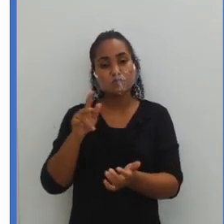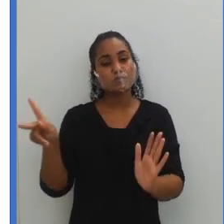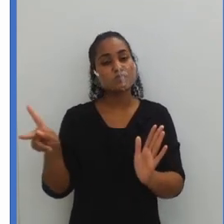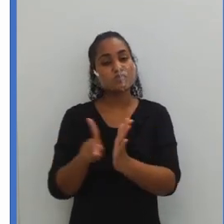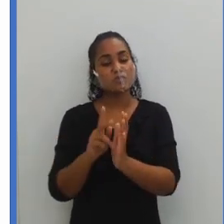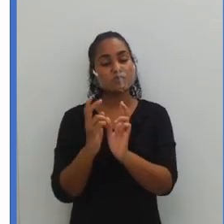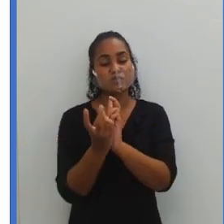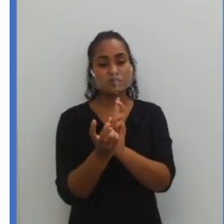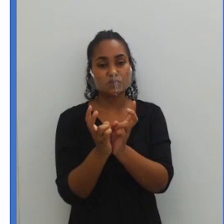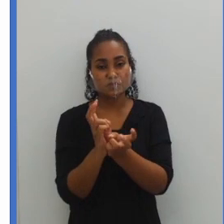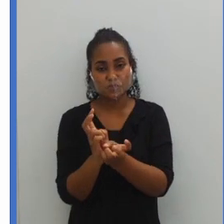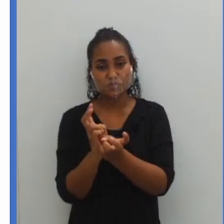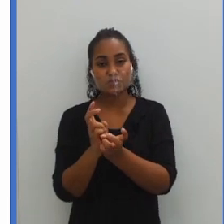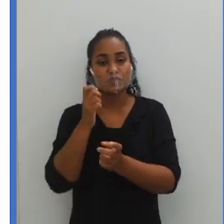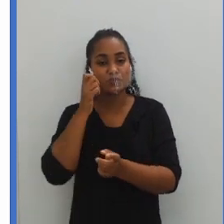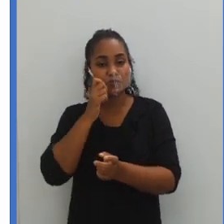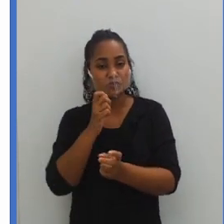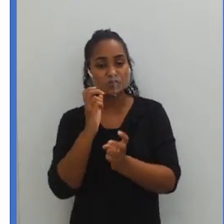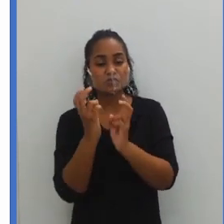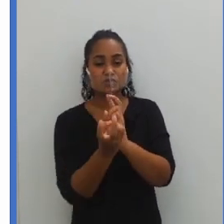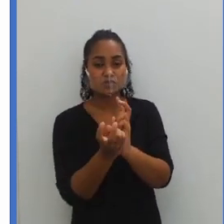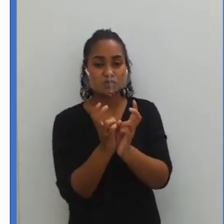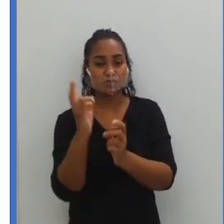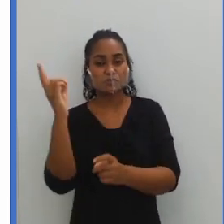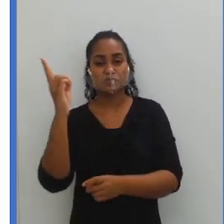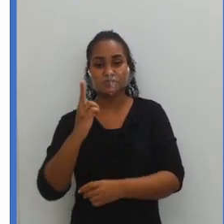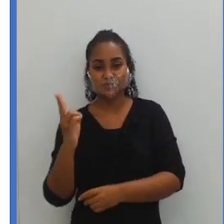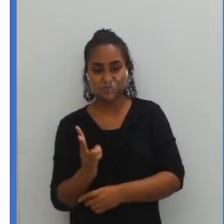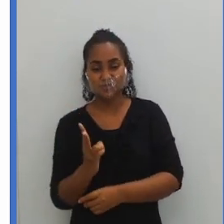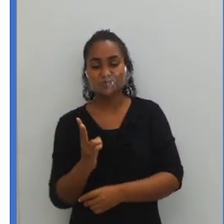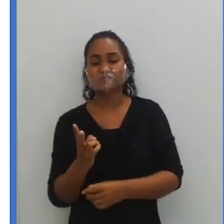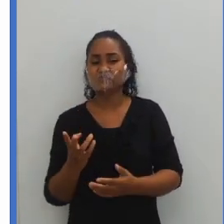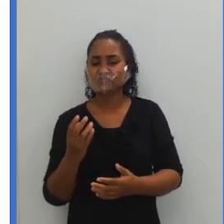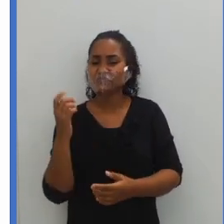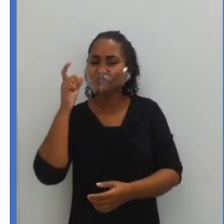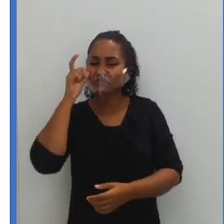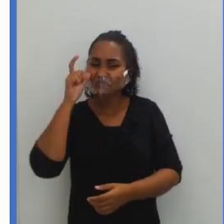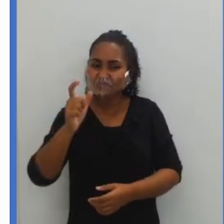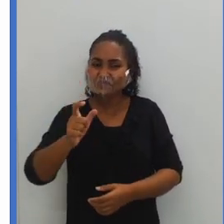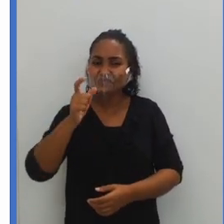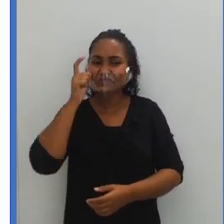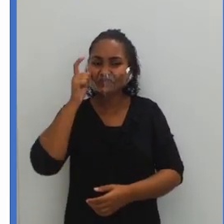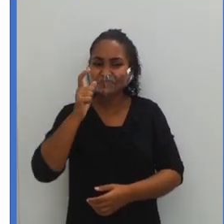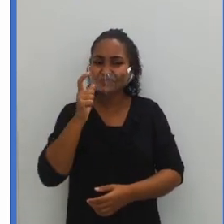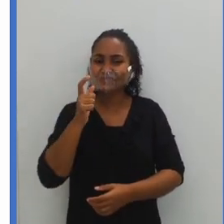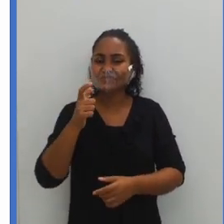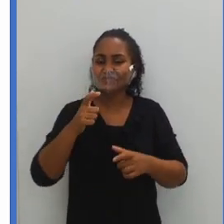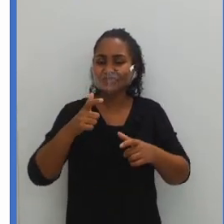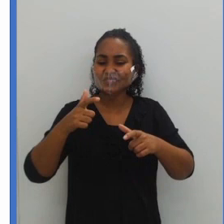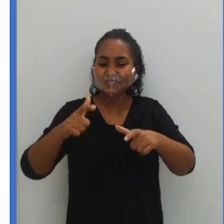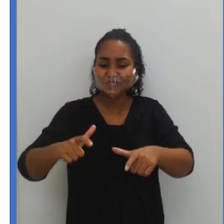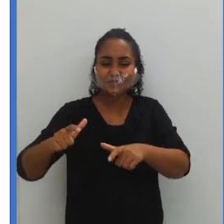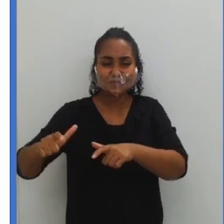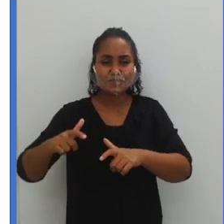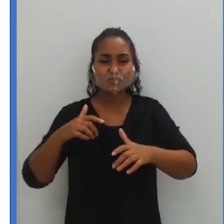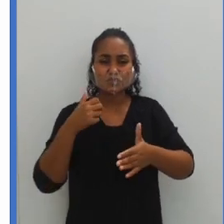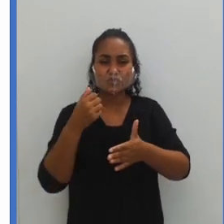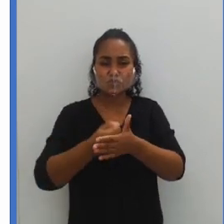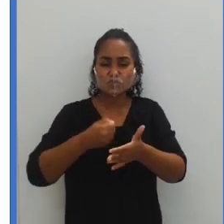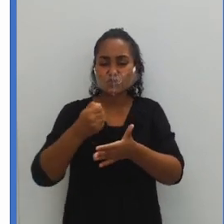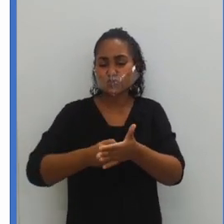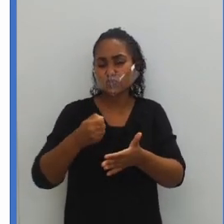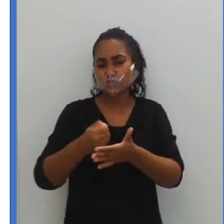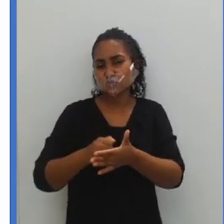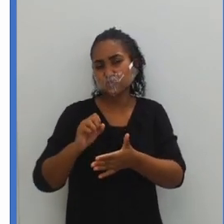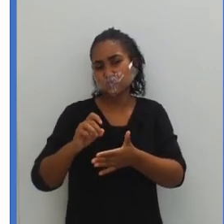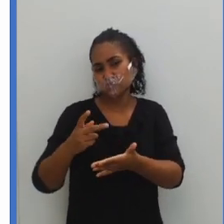da capoeira, O movimento Mulher Capoeira de Valor. E aí é muito interessante que esses movimentos